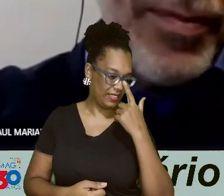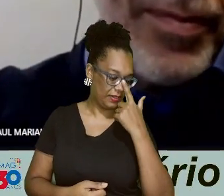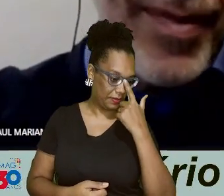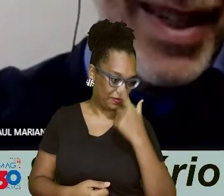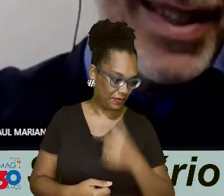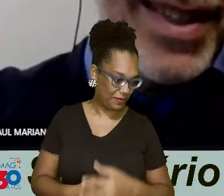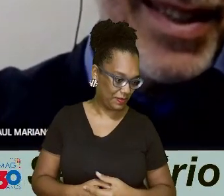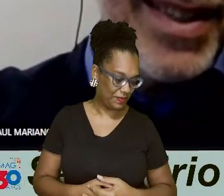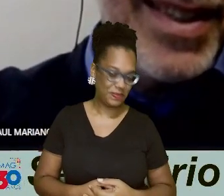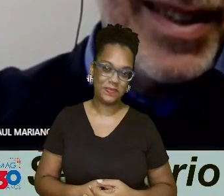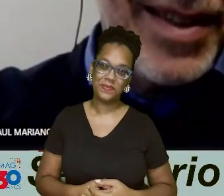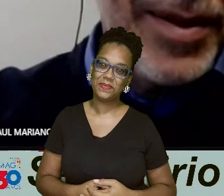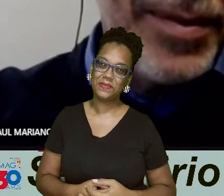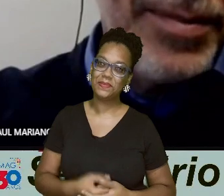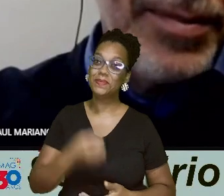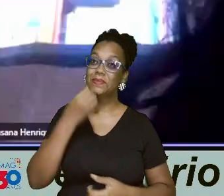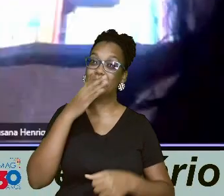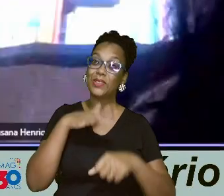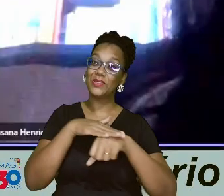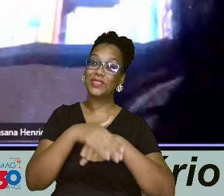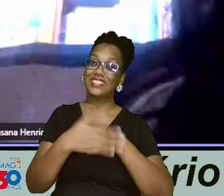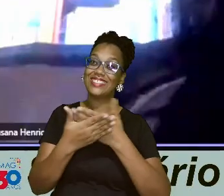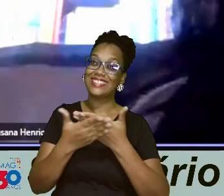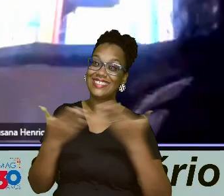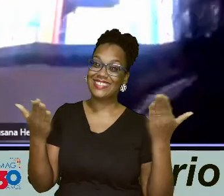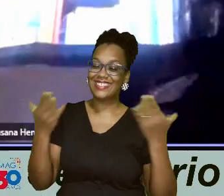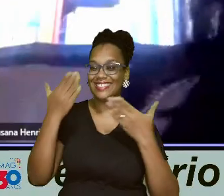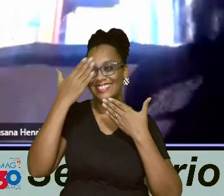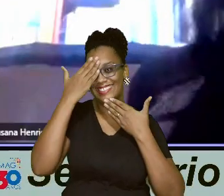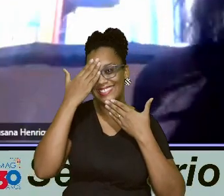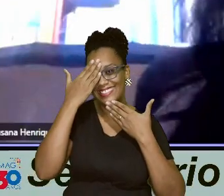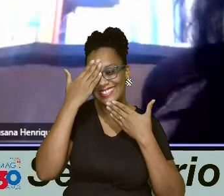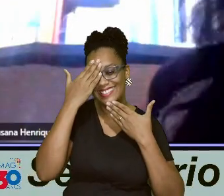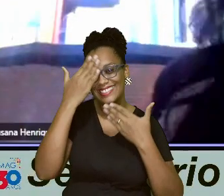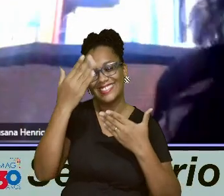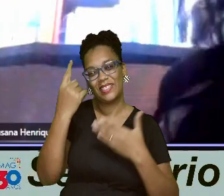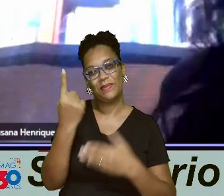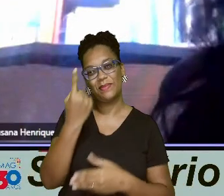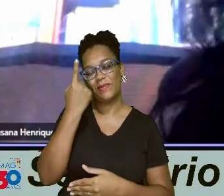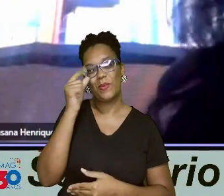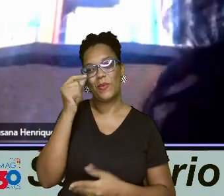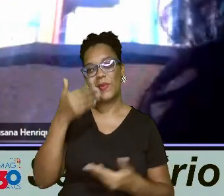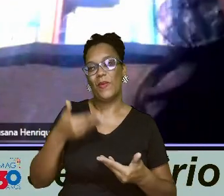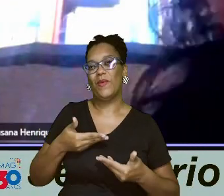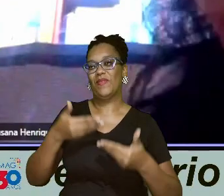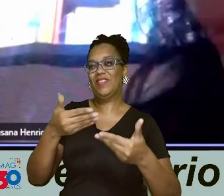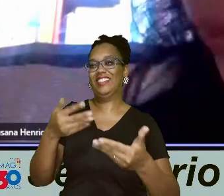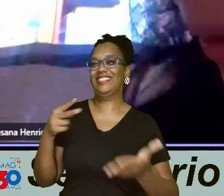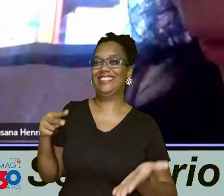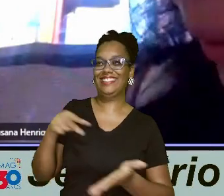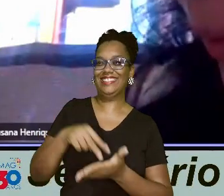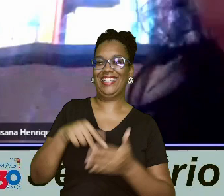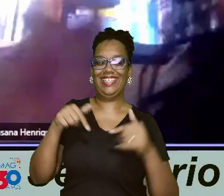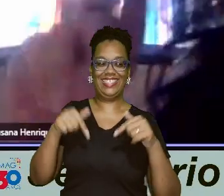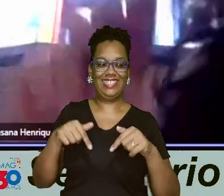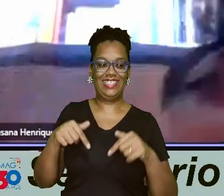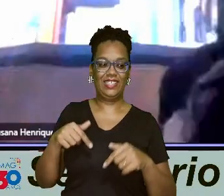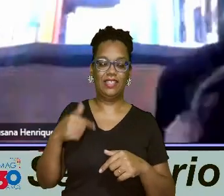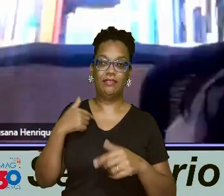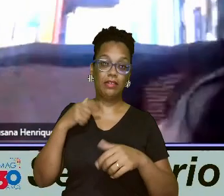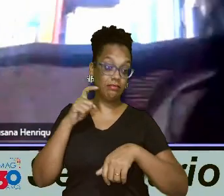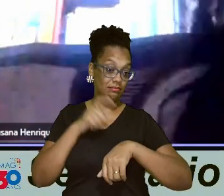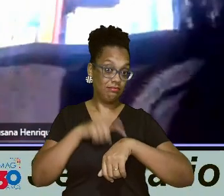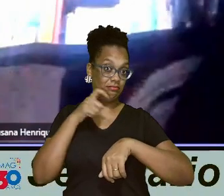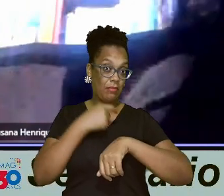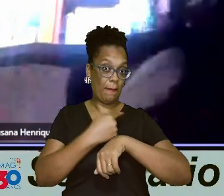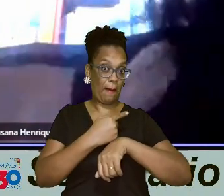Boa noite a todos. Queria agradecer, antes de mais nada, o convite para estar aqui. Vou botar meu cronômetro para